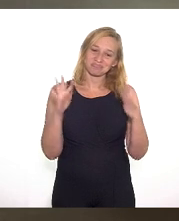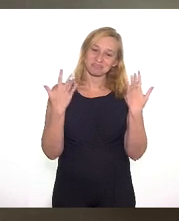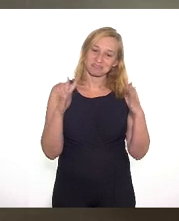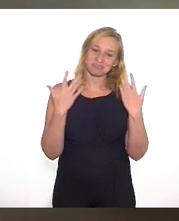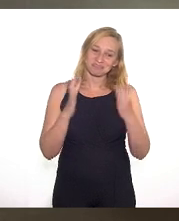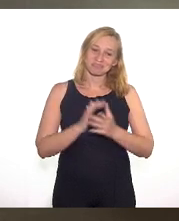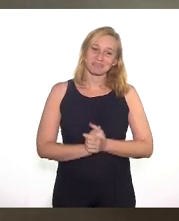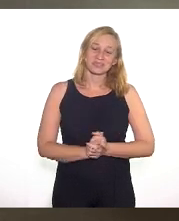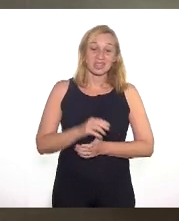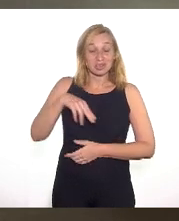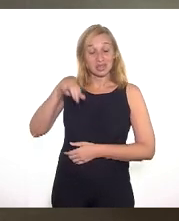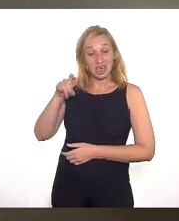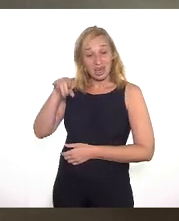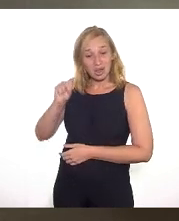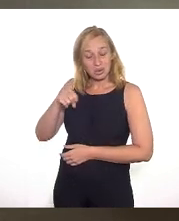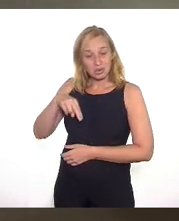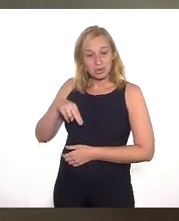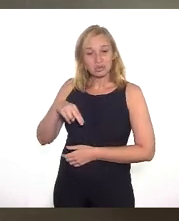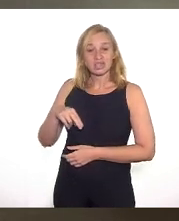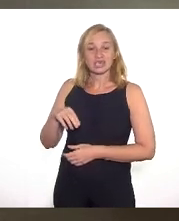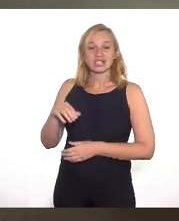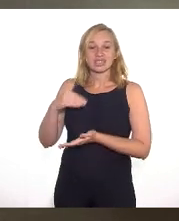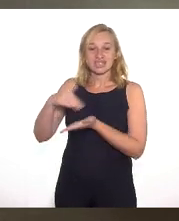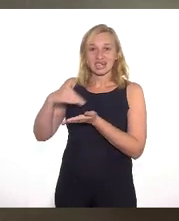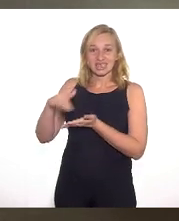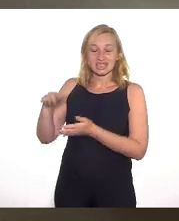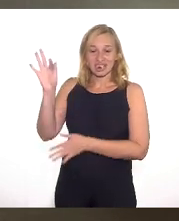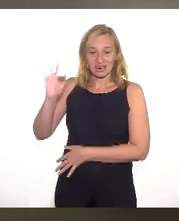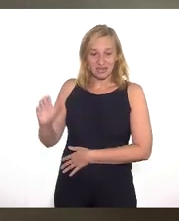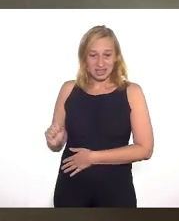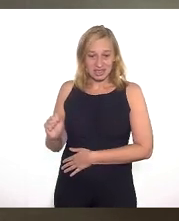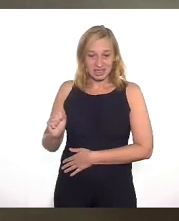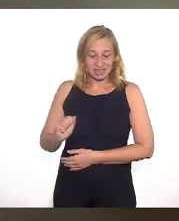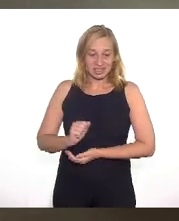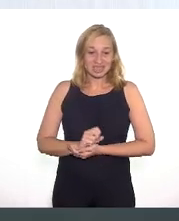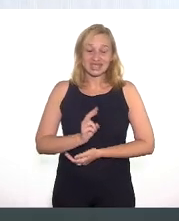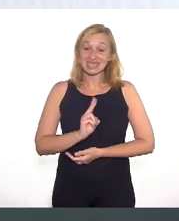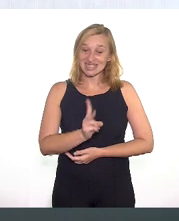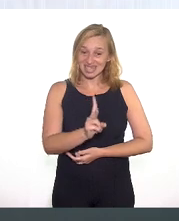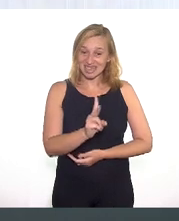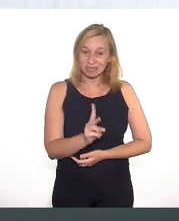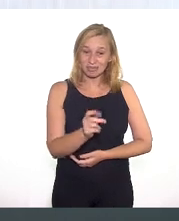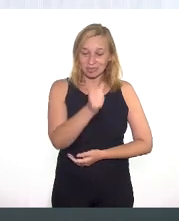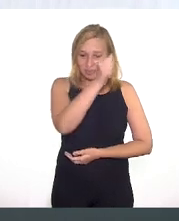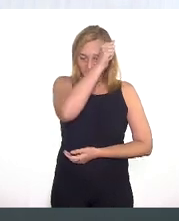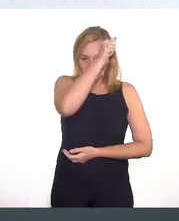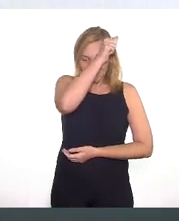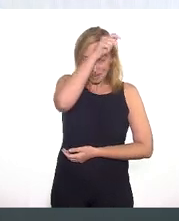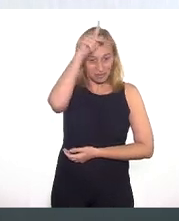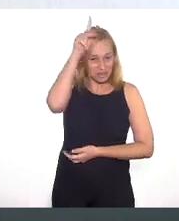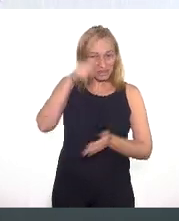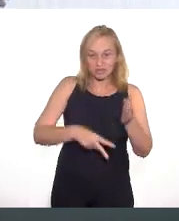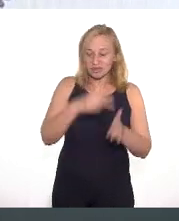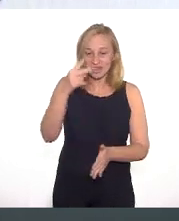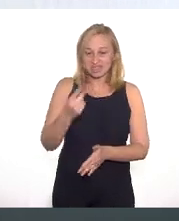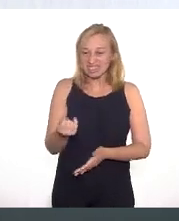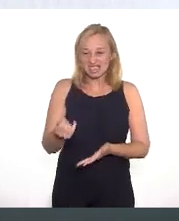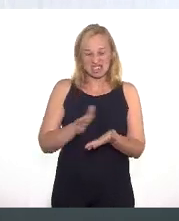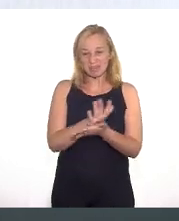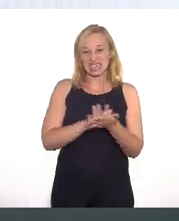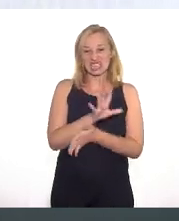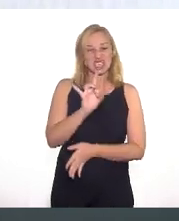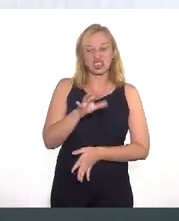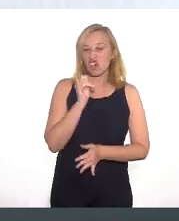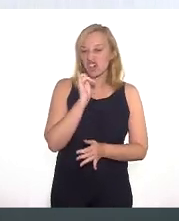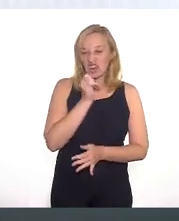Está aqui o Nelson, secretário de Fazenda. Porque o secretário de Fazenda sempre foi prefeito 2 vezes, nunca tem dinheiro para nada, só conta